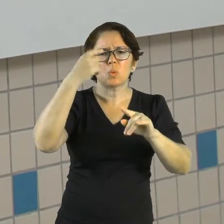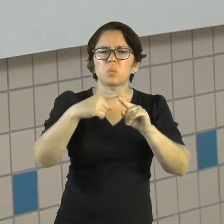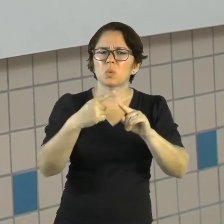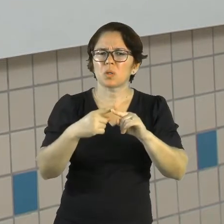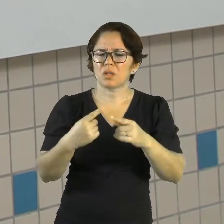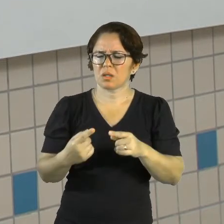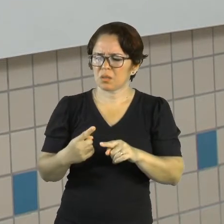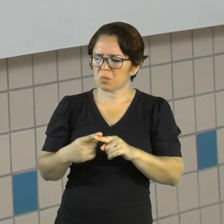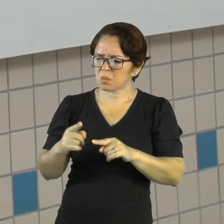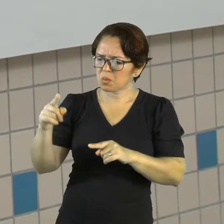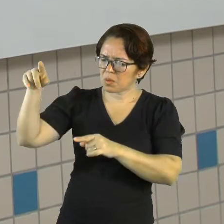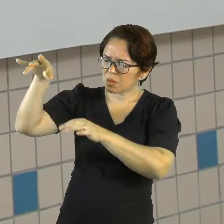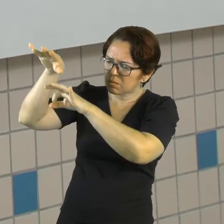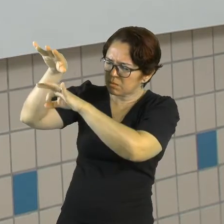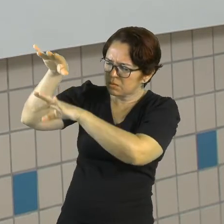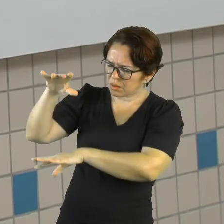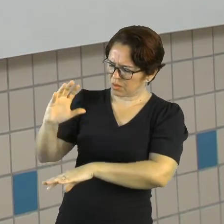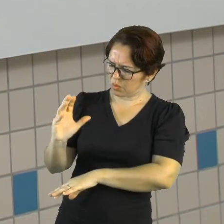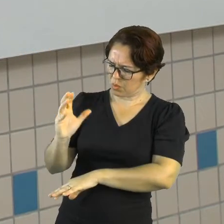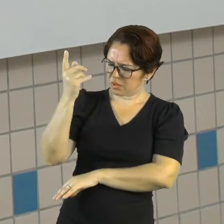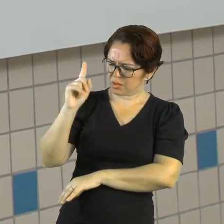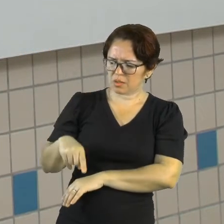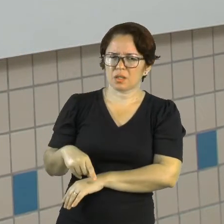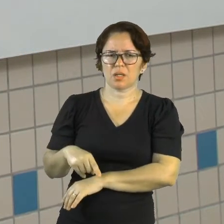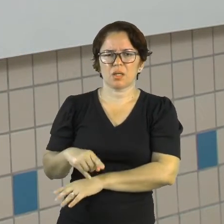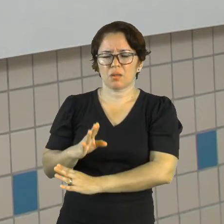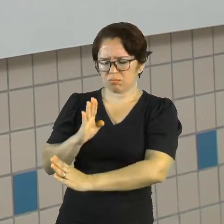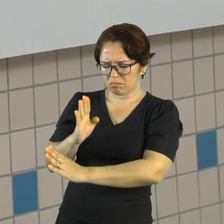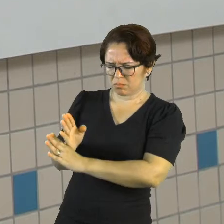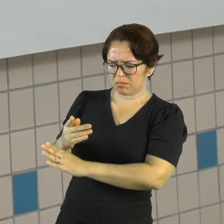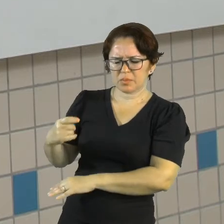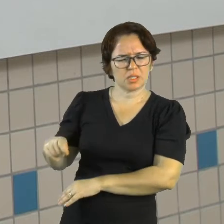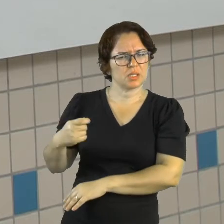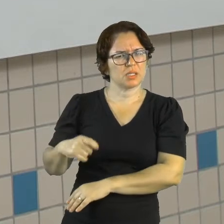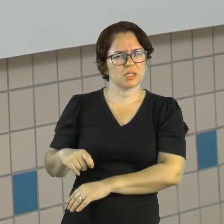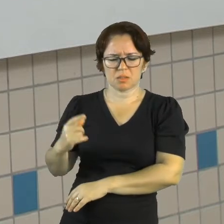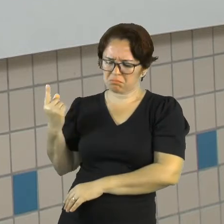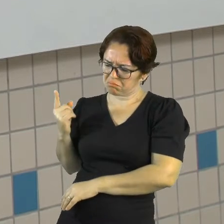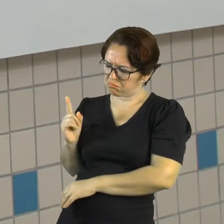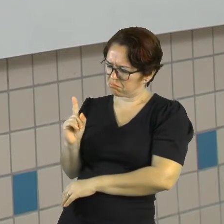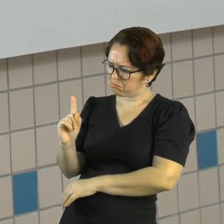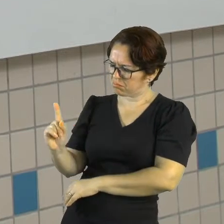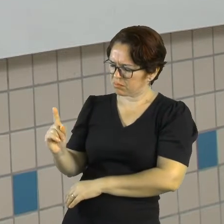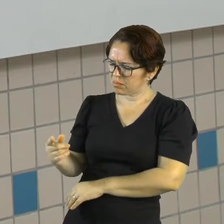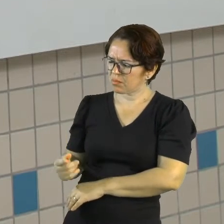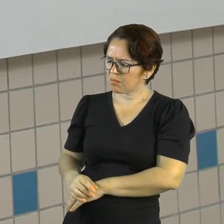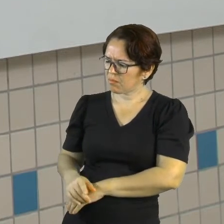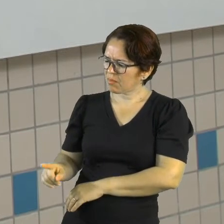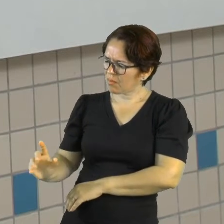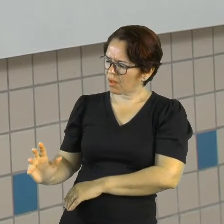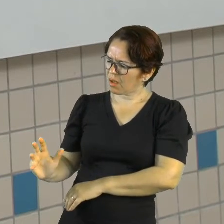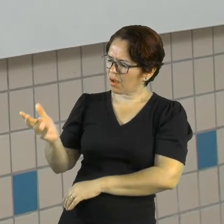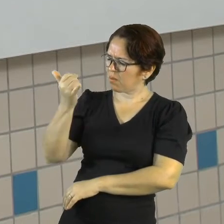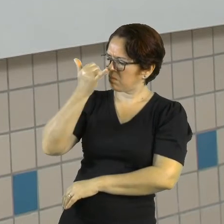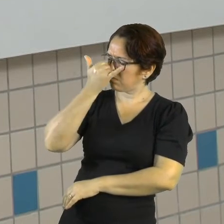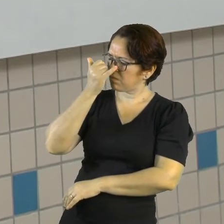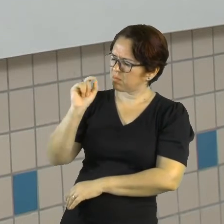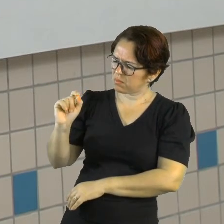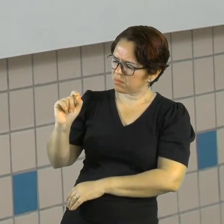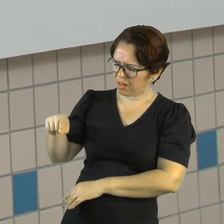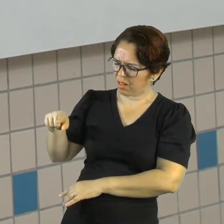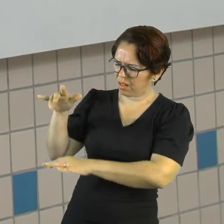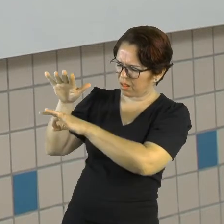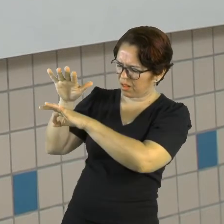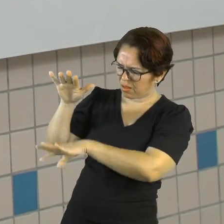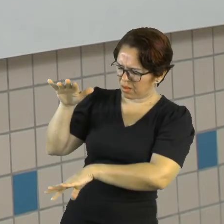um ocorrido? Precisava descobrir quem fez aquilo? Quem sofreu o acidente? A gotinha? Será que foi um